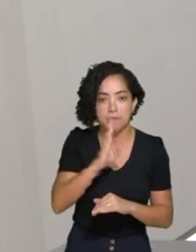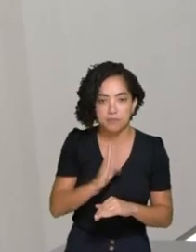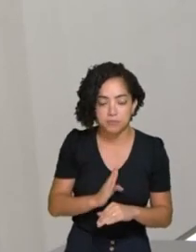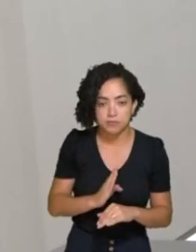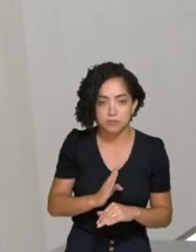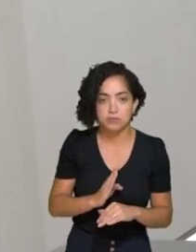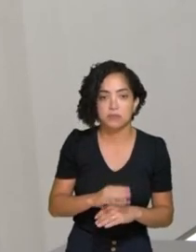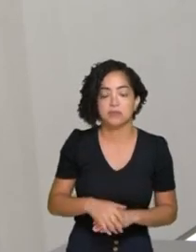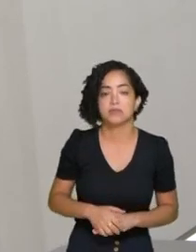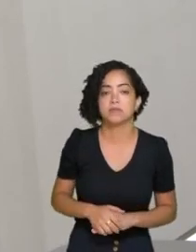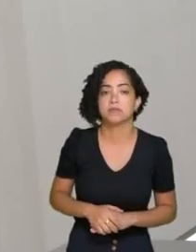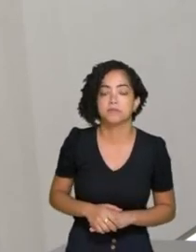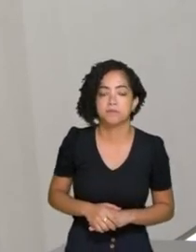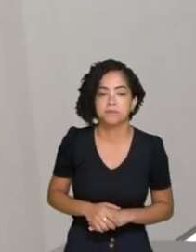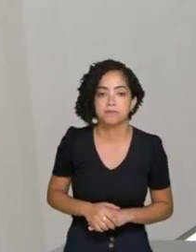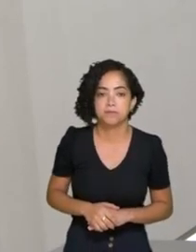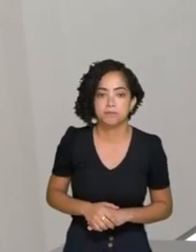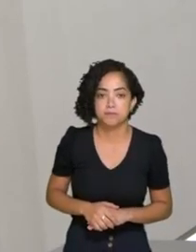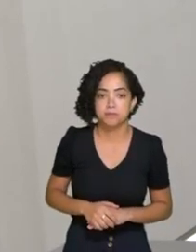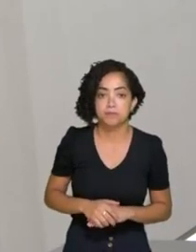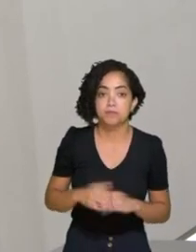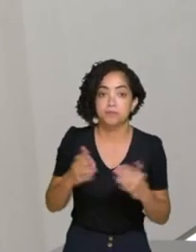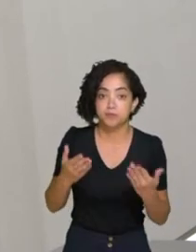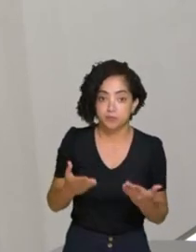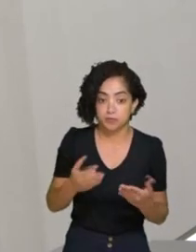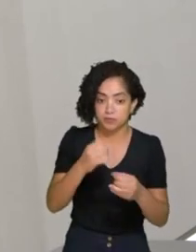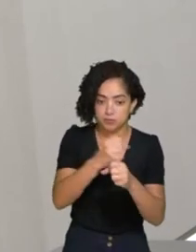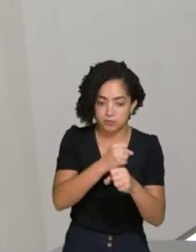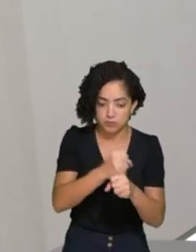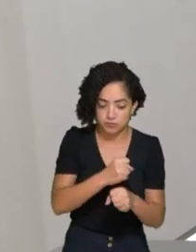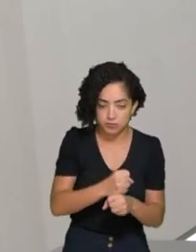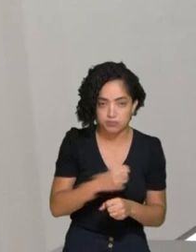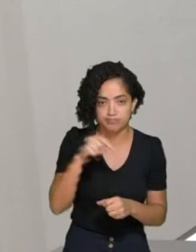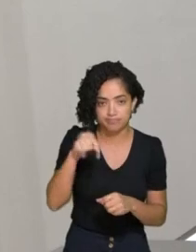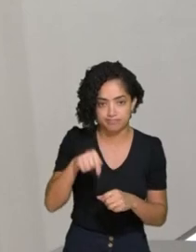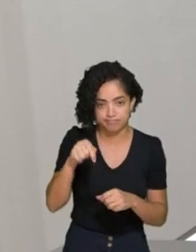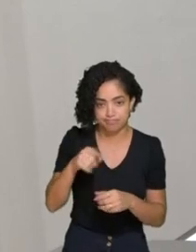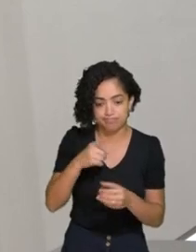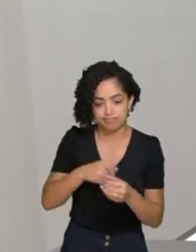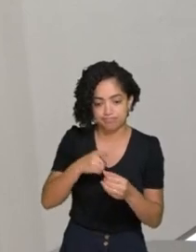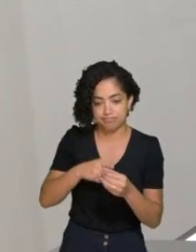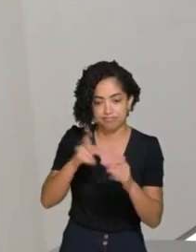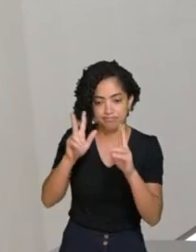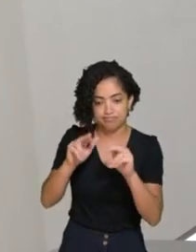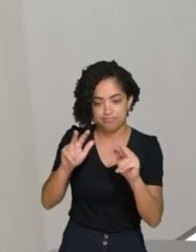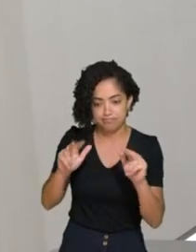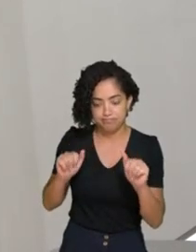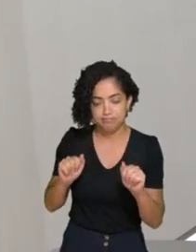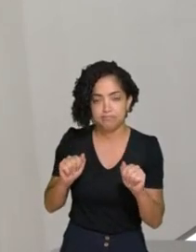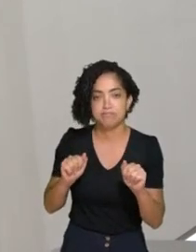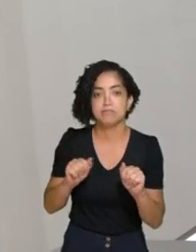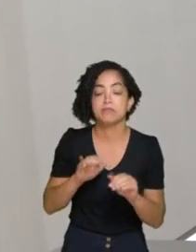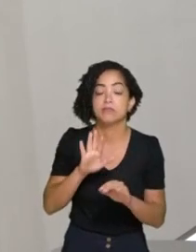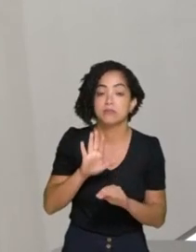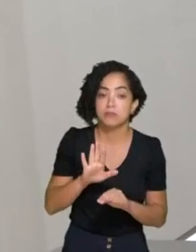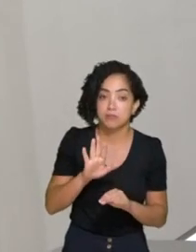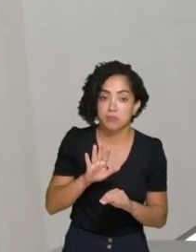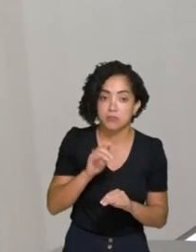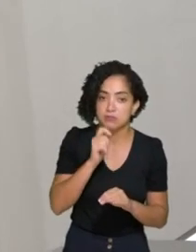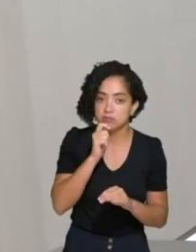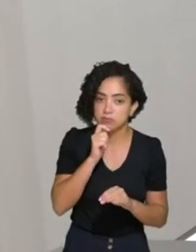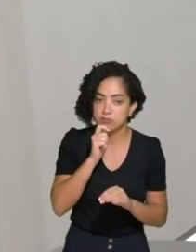que está prevista para ser construída aqui na cidade de Florianópolis, mas que ainda a